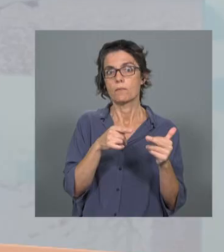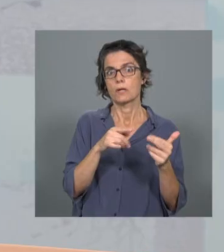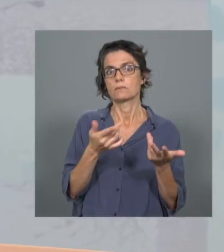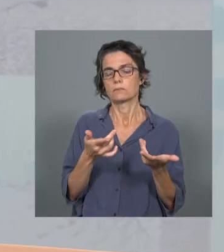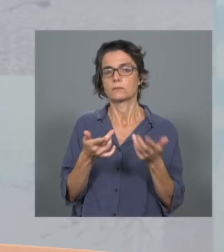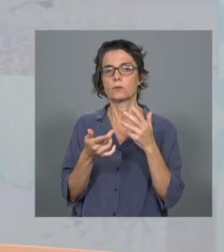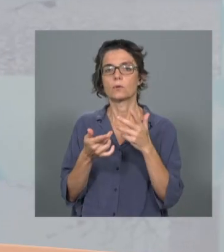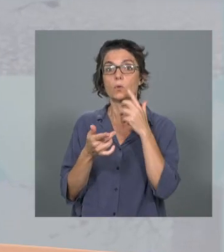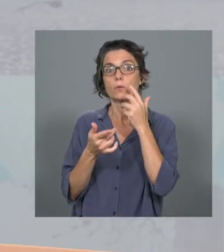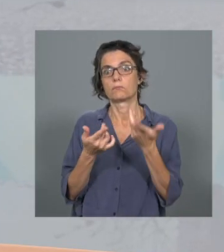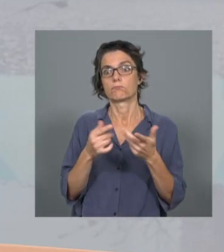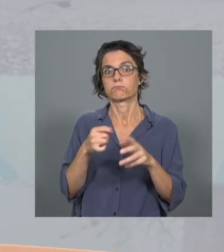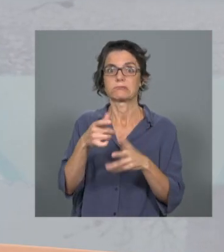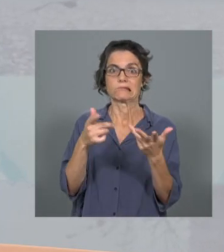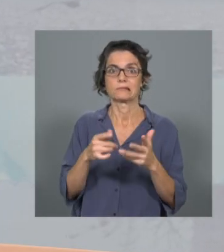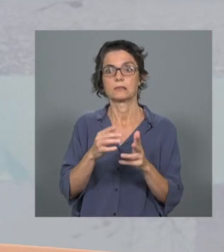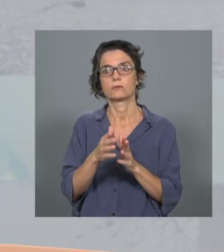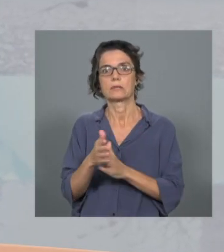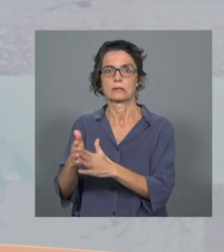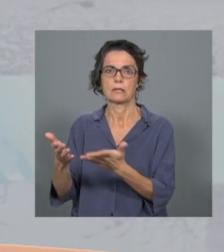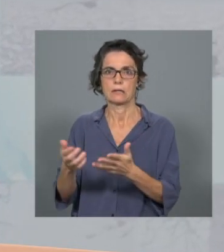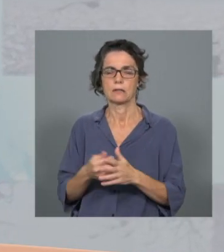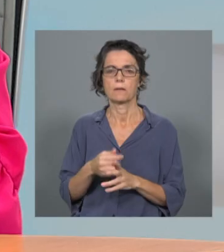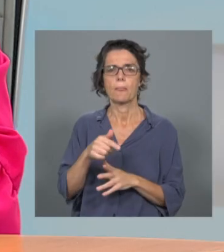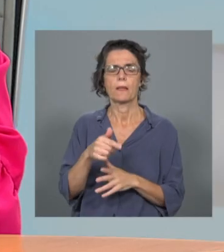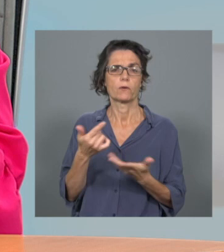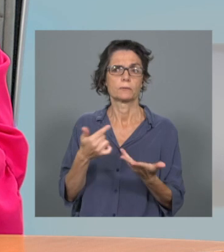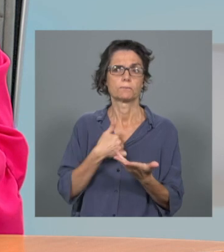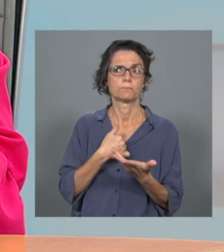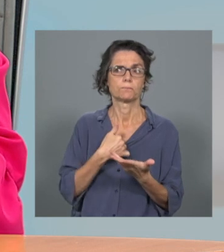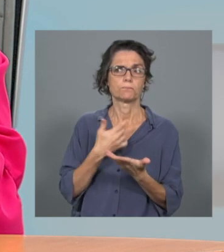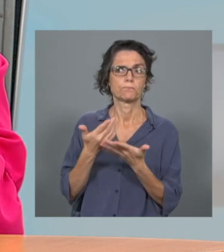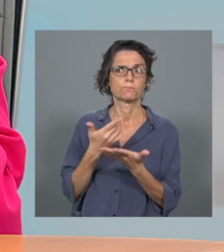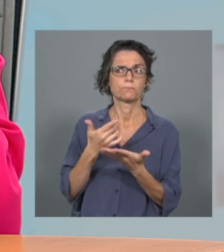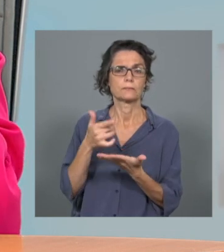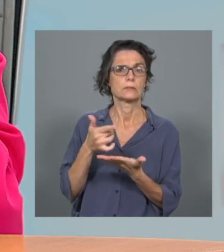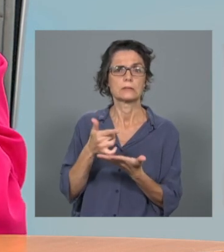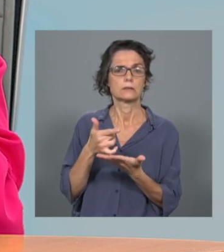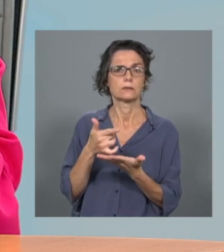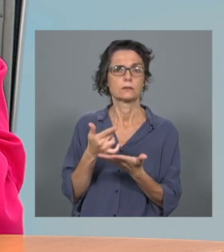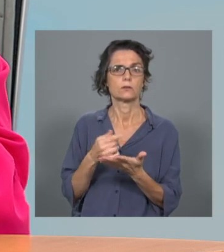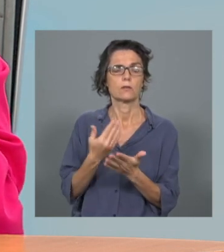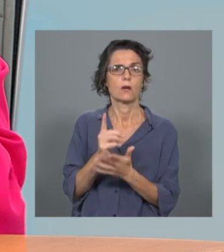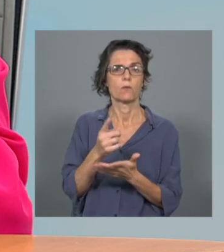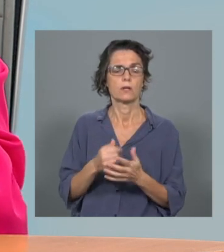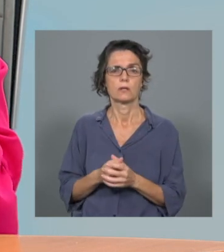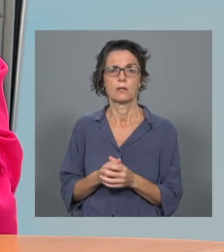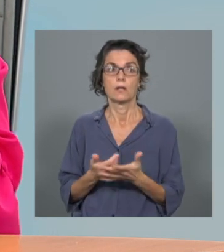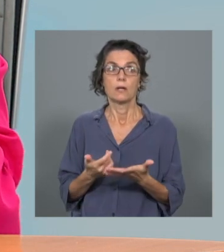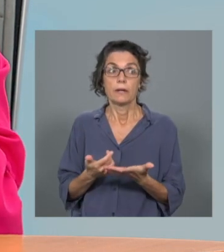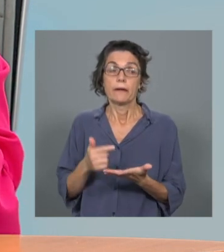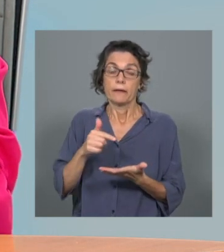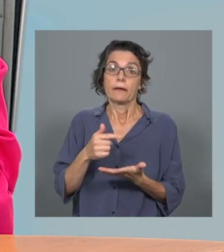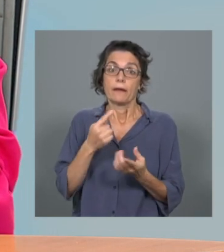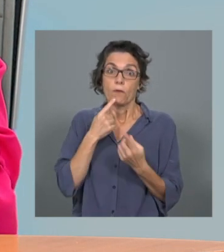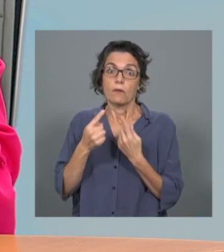depois no governo da cidade? As implicações é que tudo vai ter que ser muito mais negociado. Em